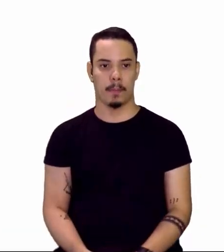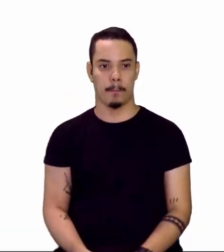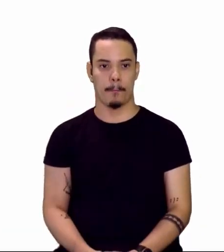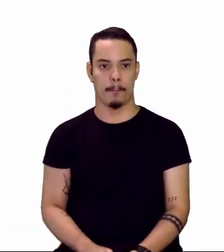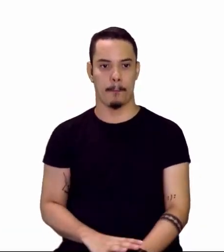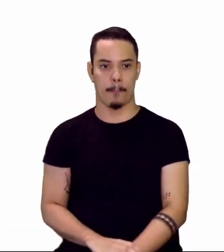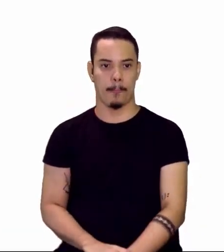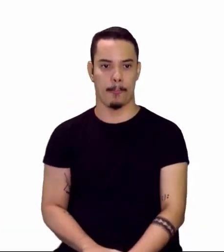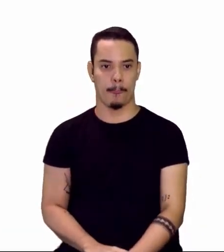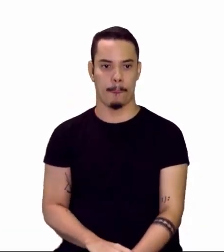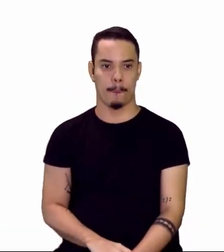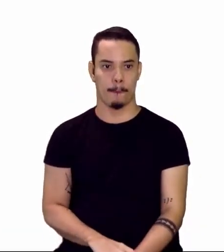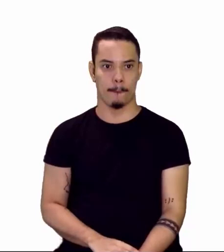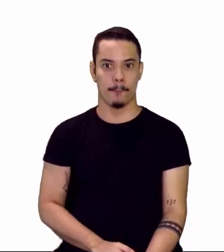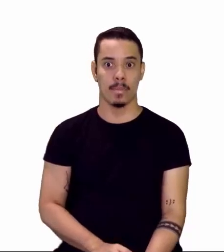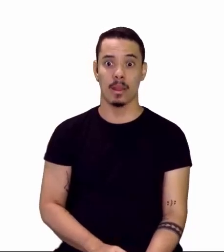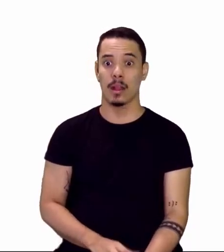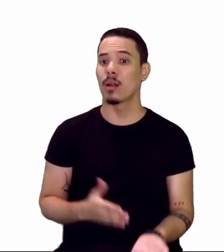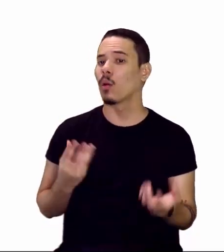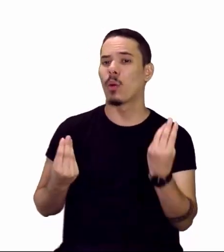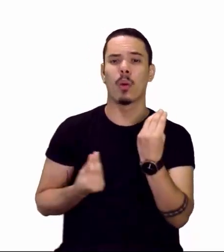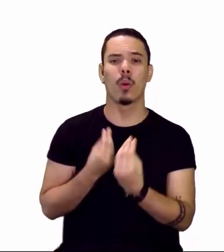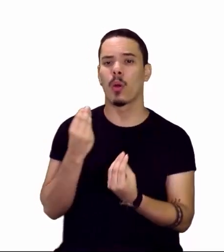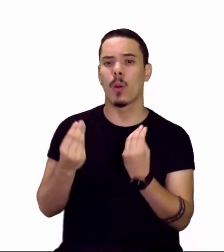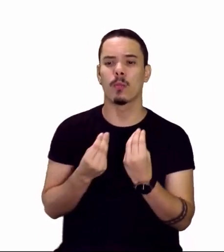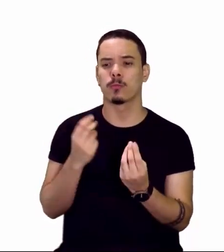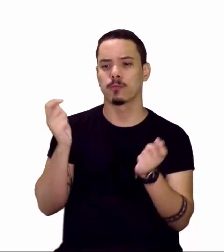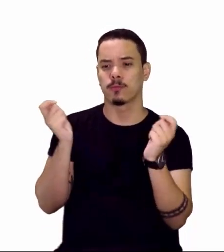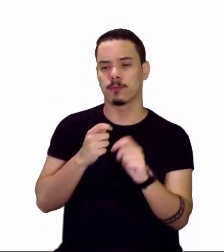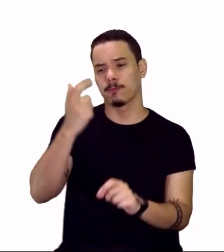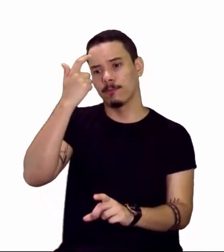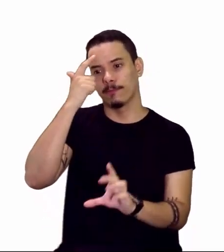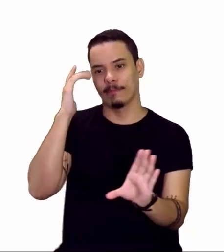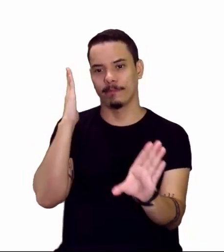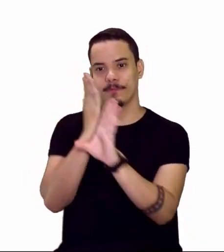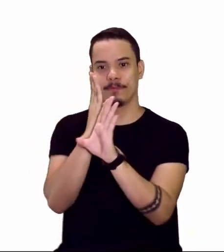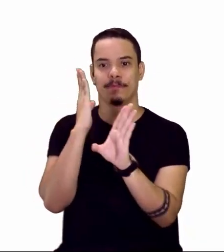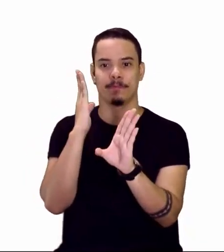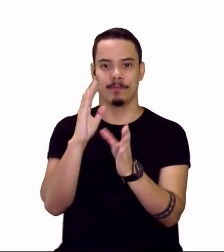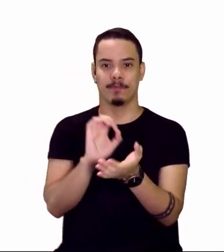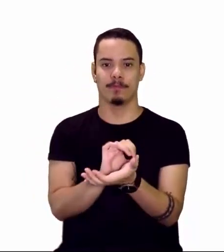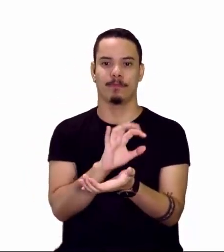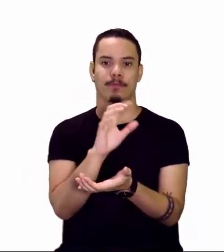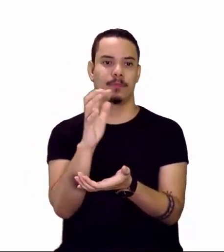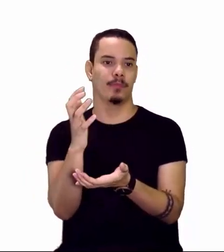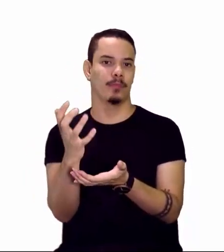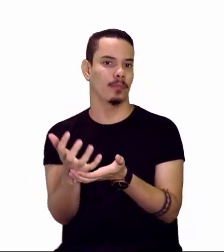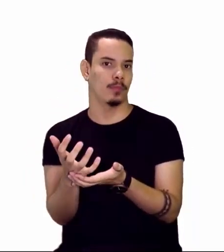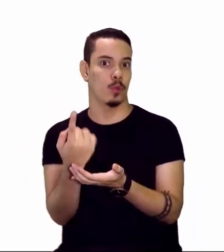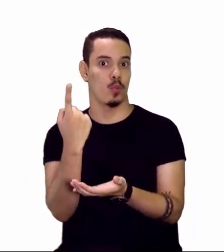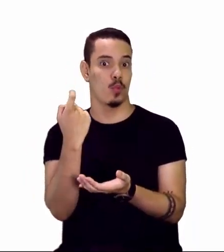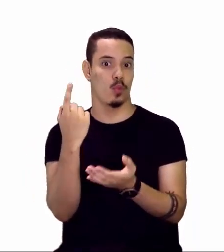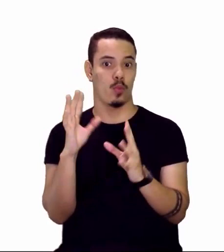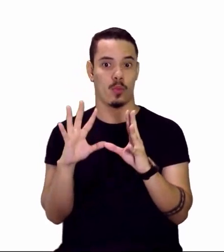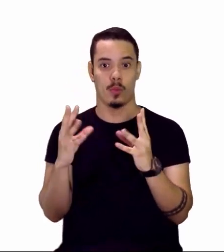Agora, como podemos prever a geometria de uma